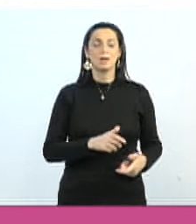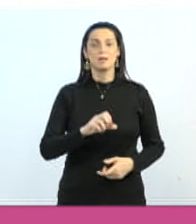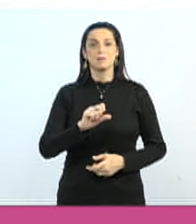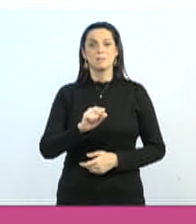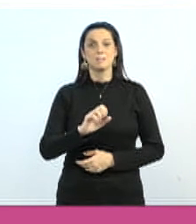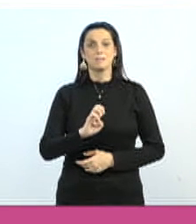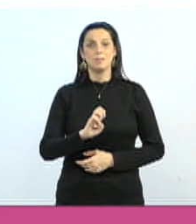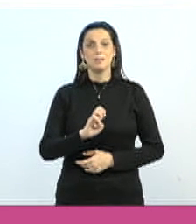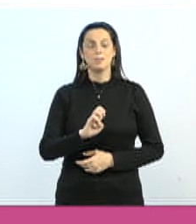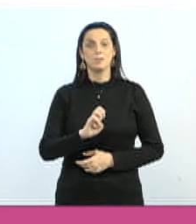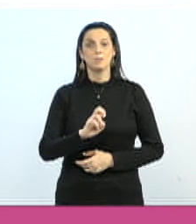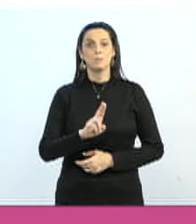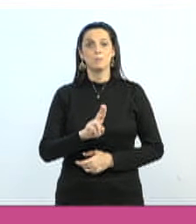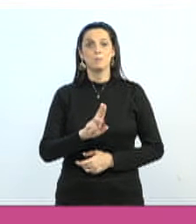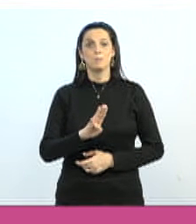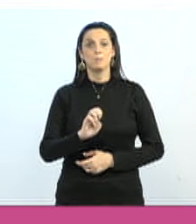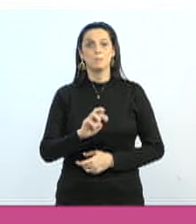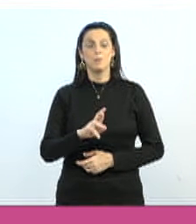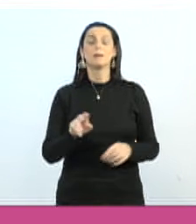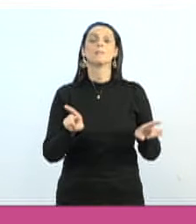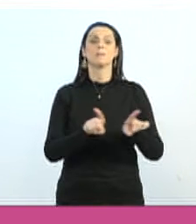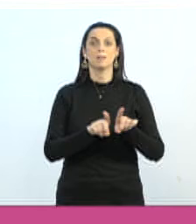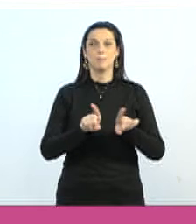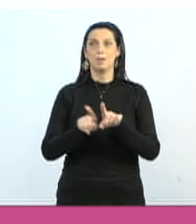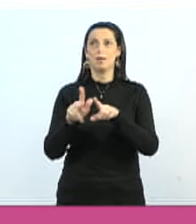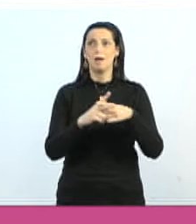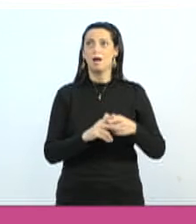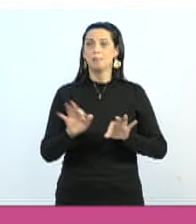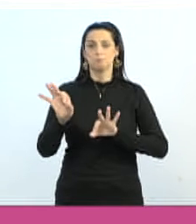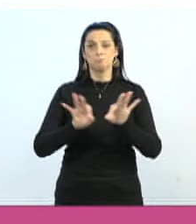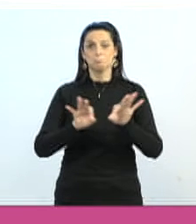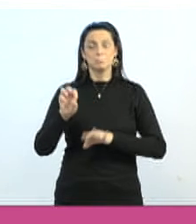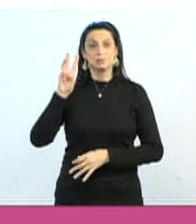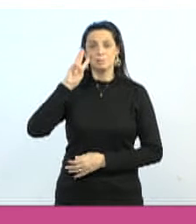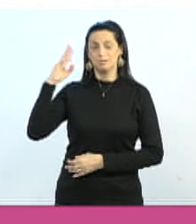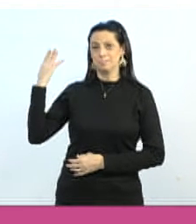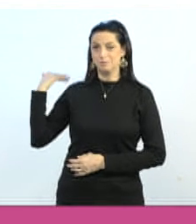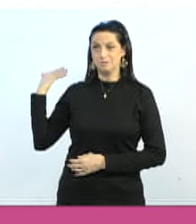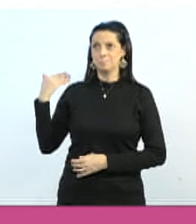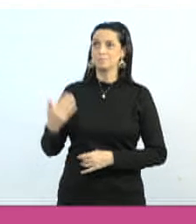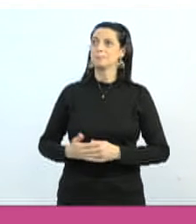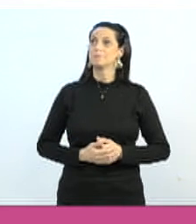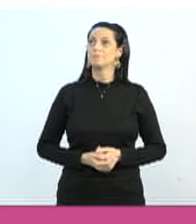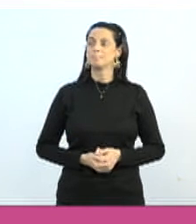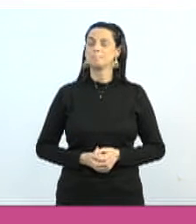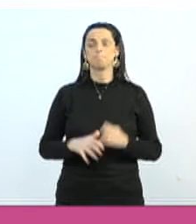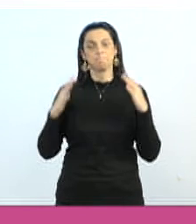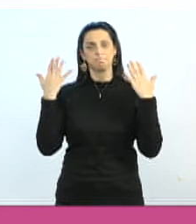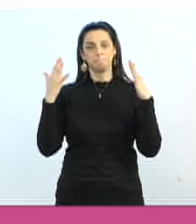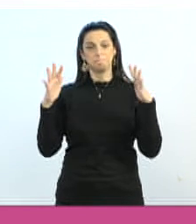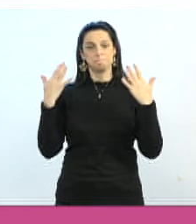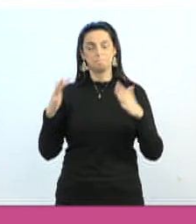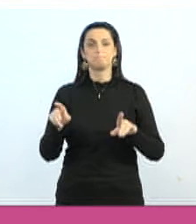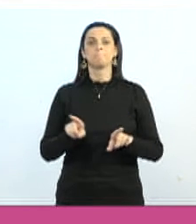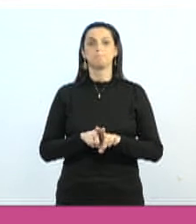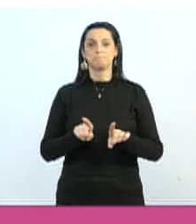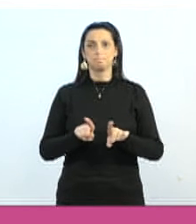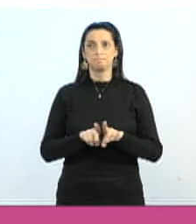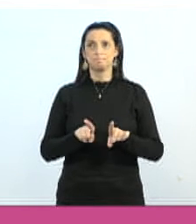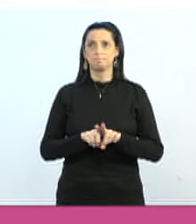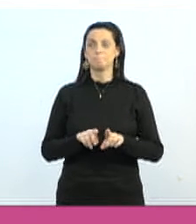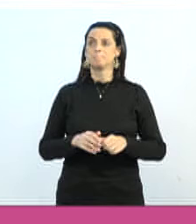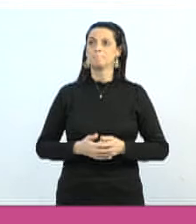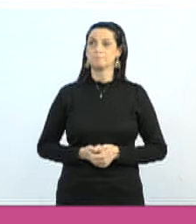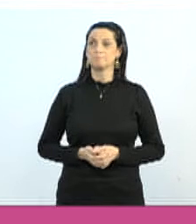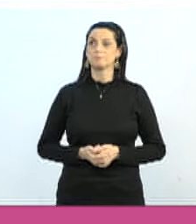limpeza durante a última terça-feira. Parabenizo também por